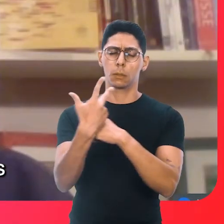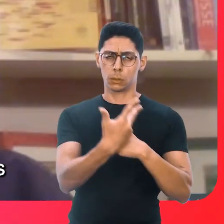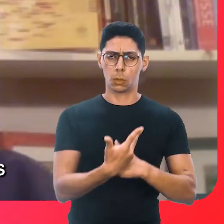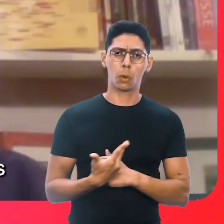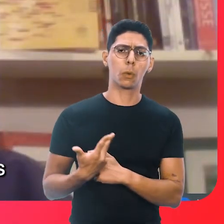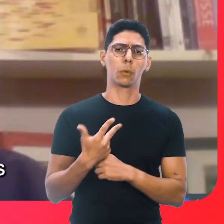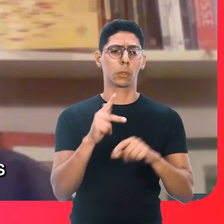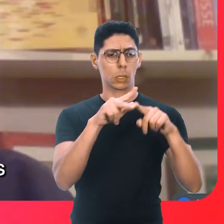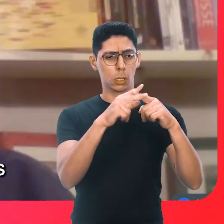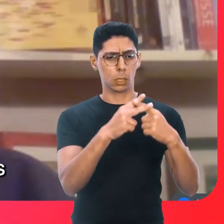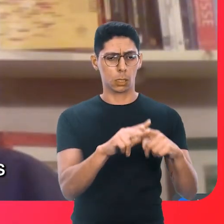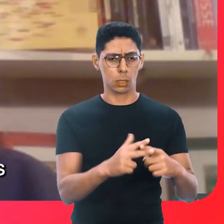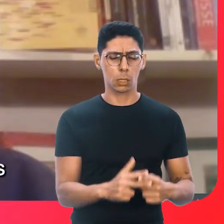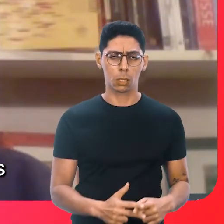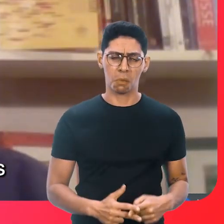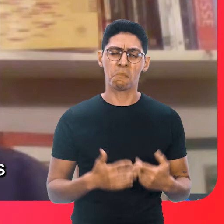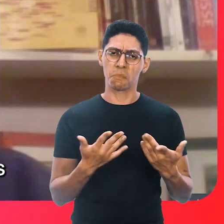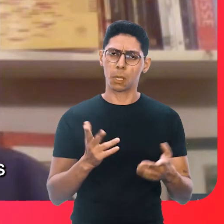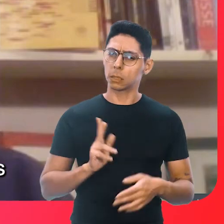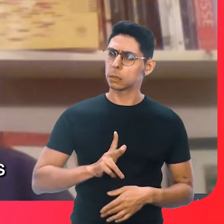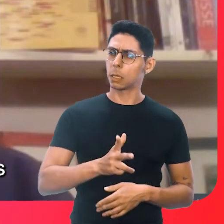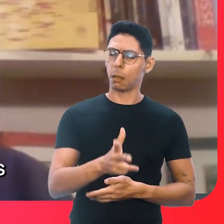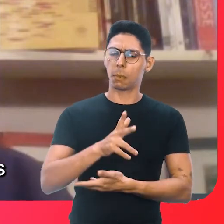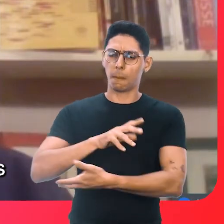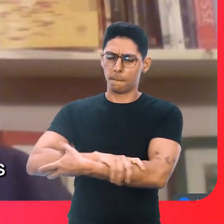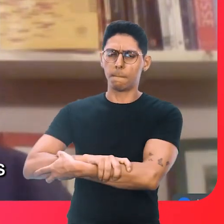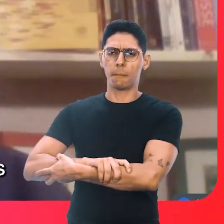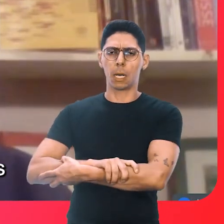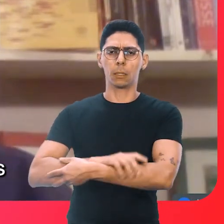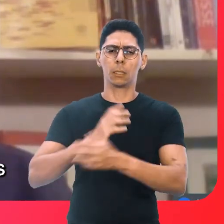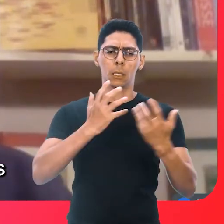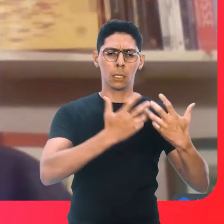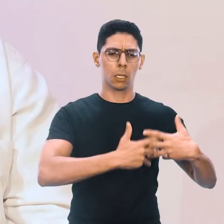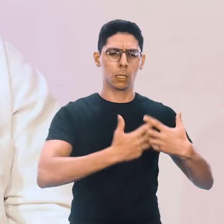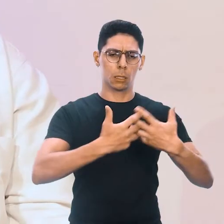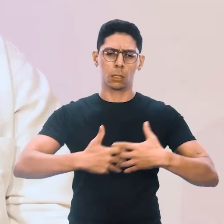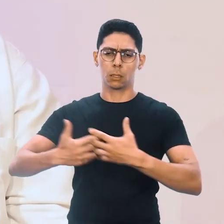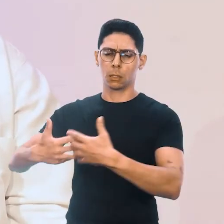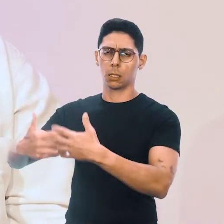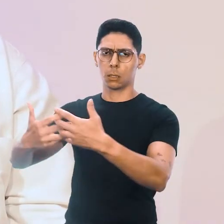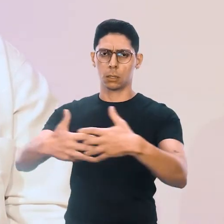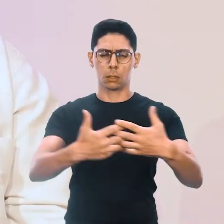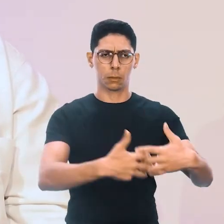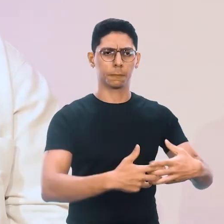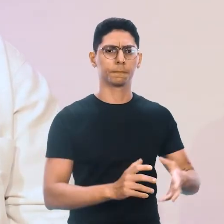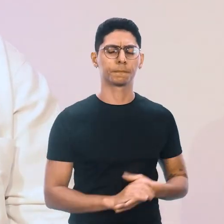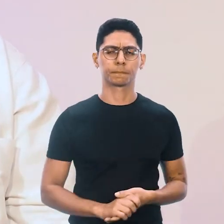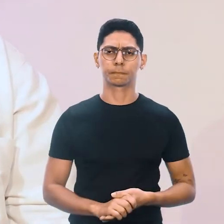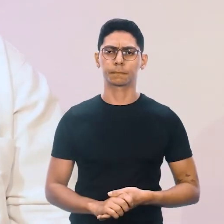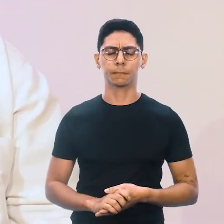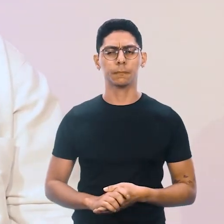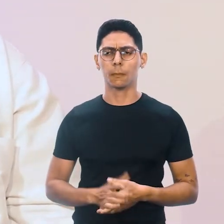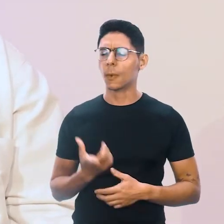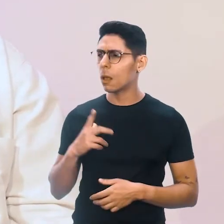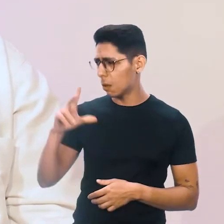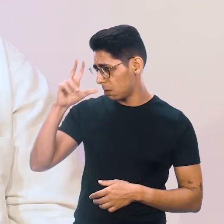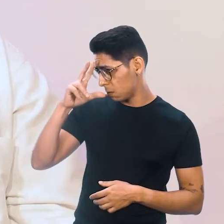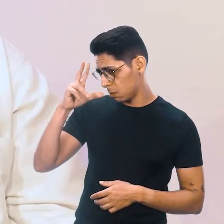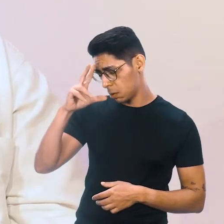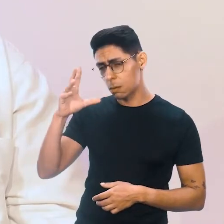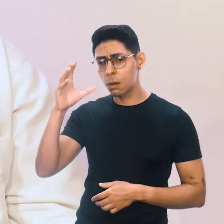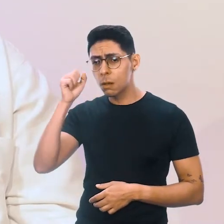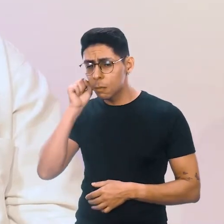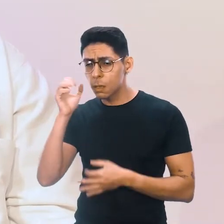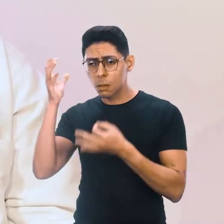dos programas, né? Estabelecendo sempre parcerias, né? Nos mantendo sempre com parcerias. Eu lembro de ouvir o Minuto da Inclusão